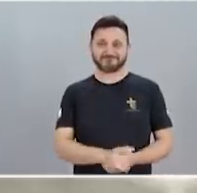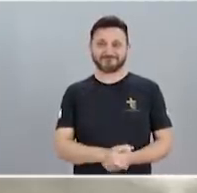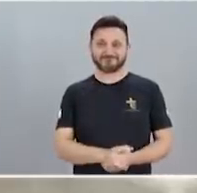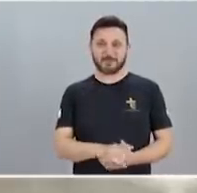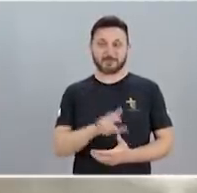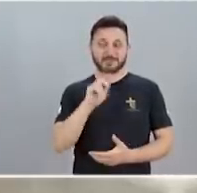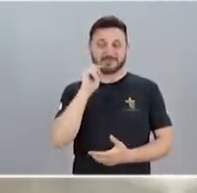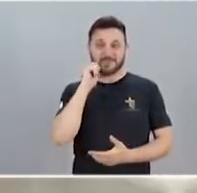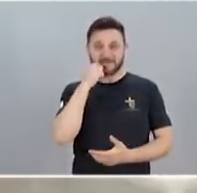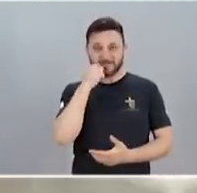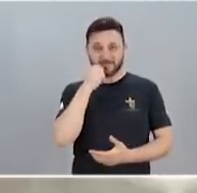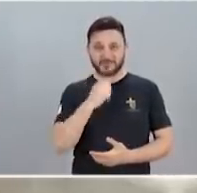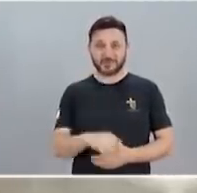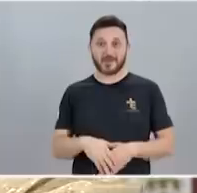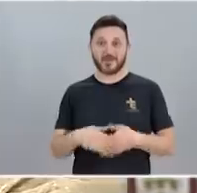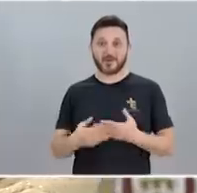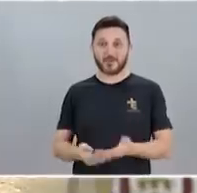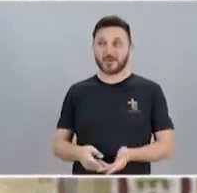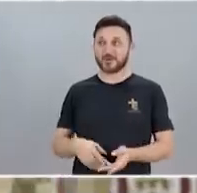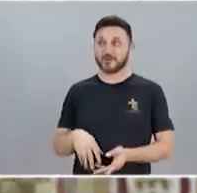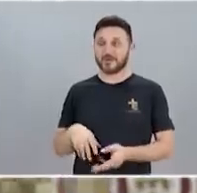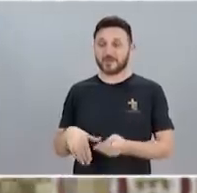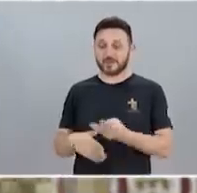Quando se trata da Trindade,